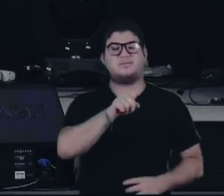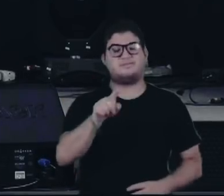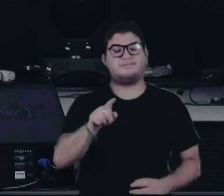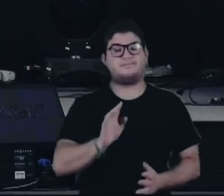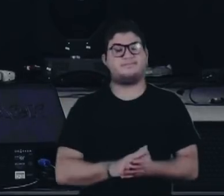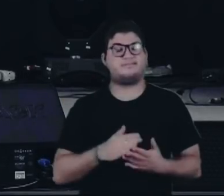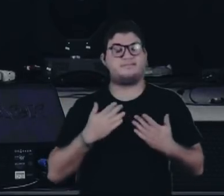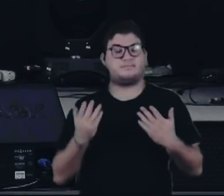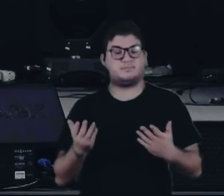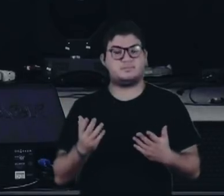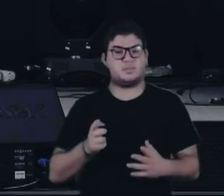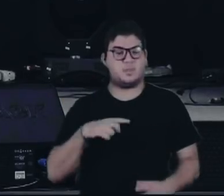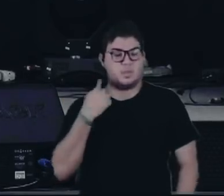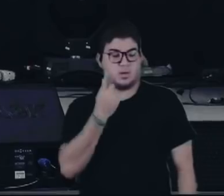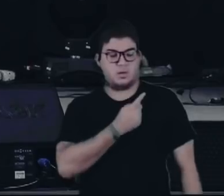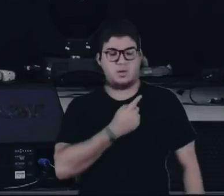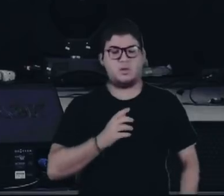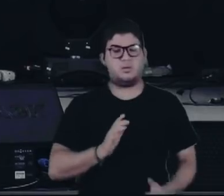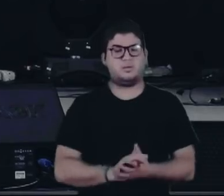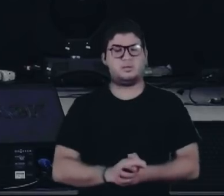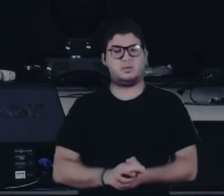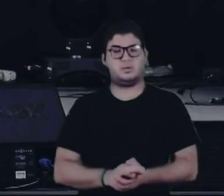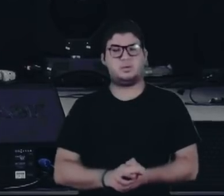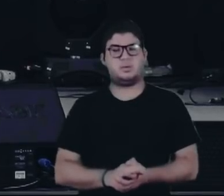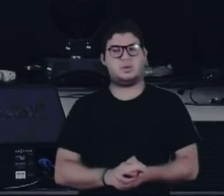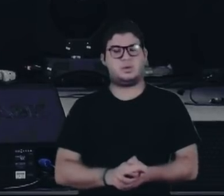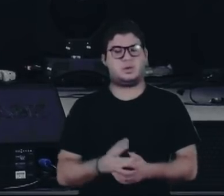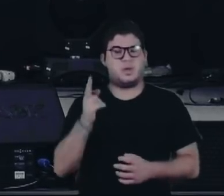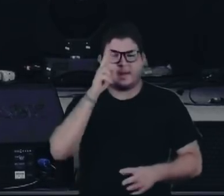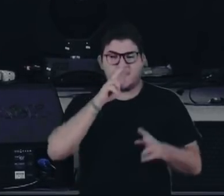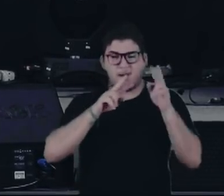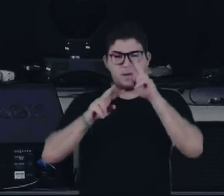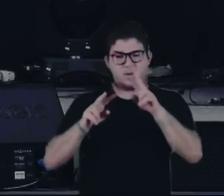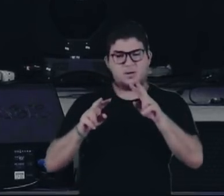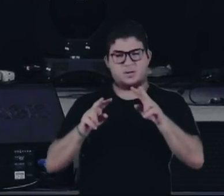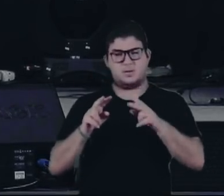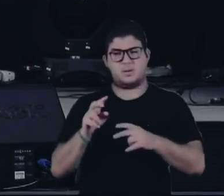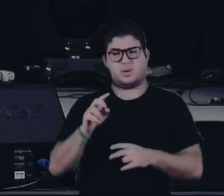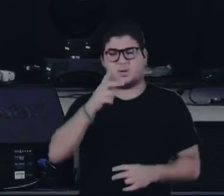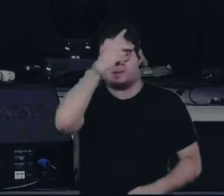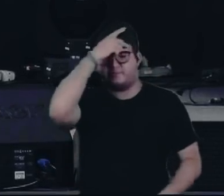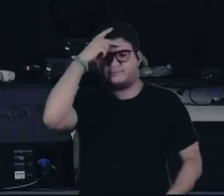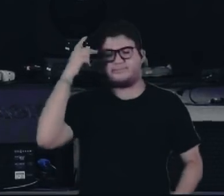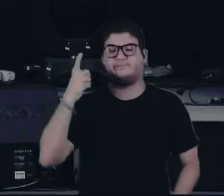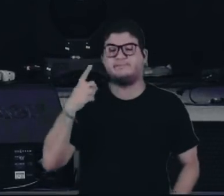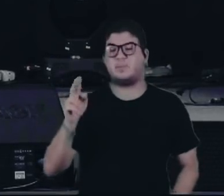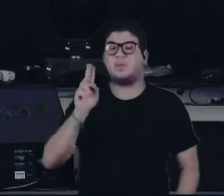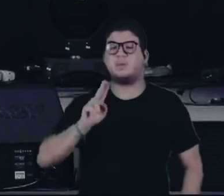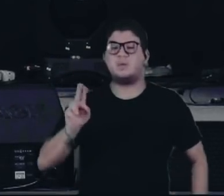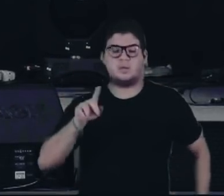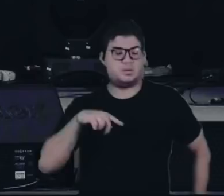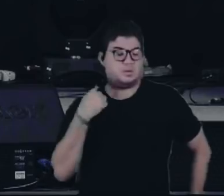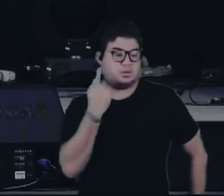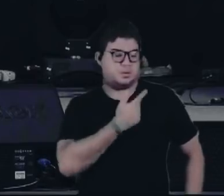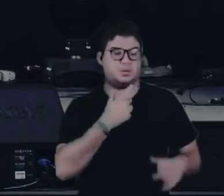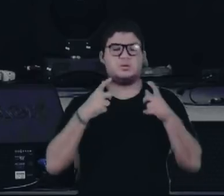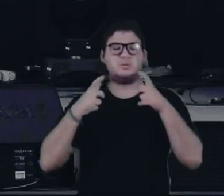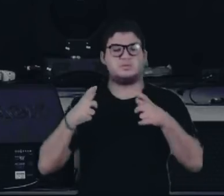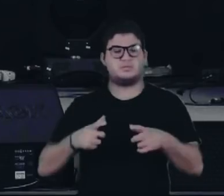Então, a gente tem que tomar cuidado para não permitir que outras pessoas a usem no nosso lugar.